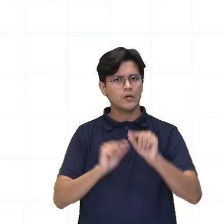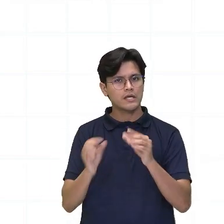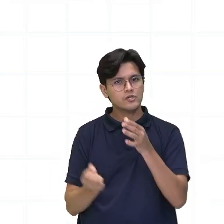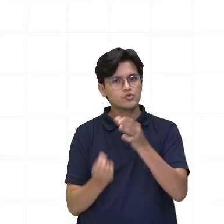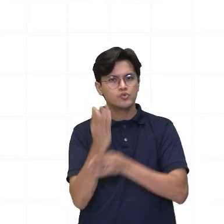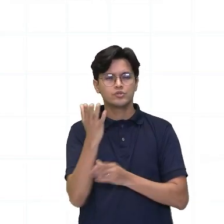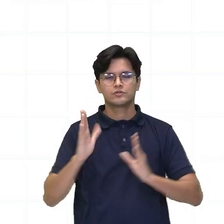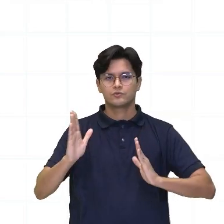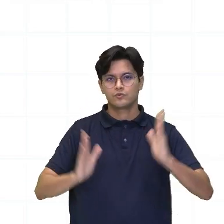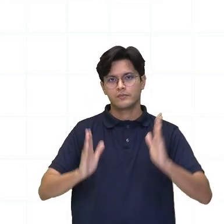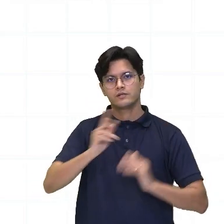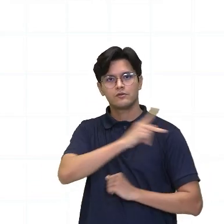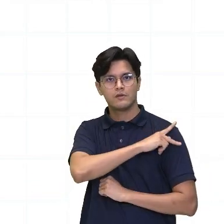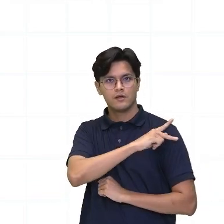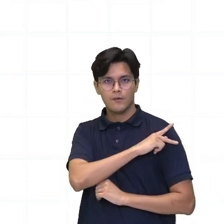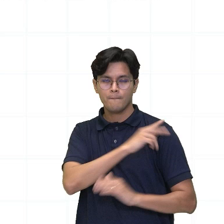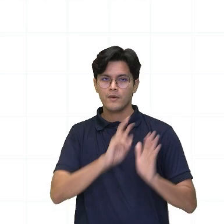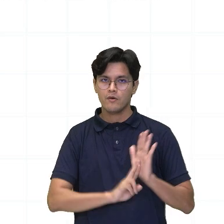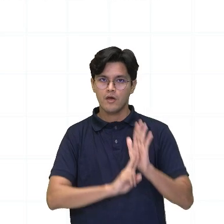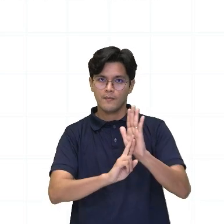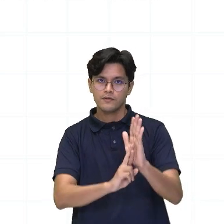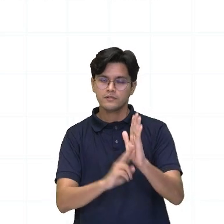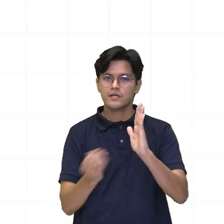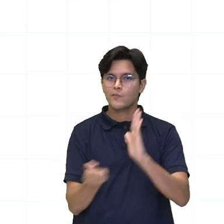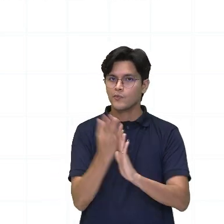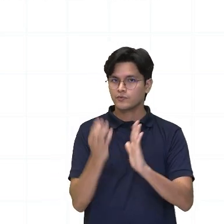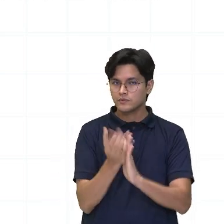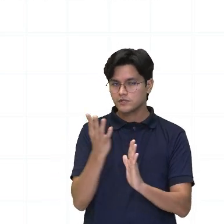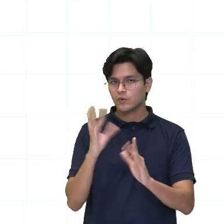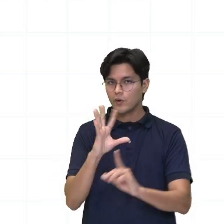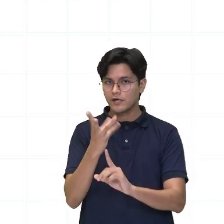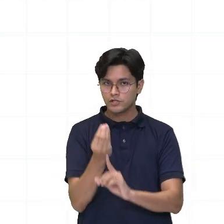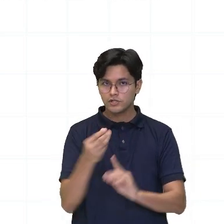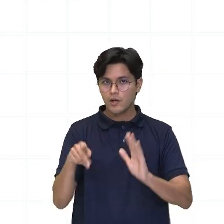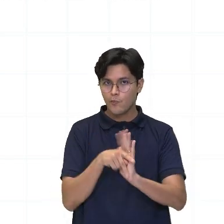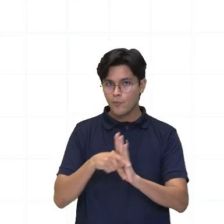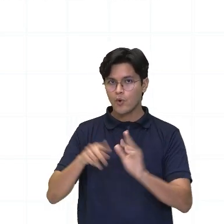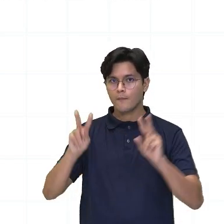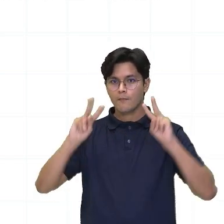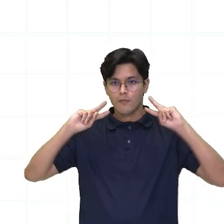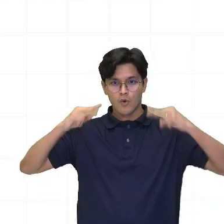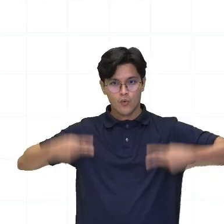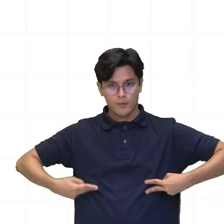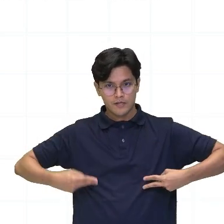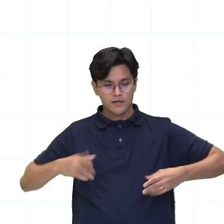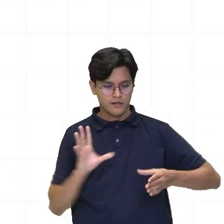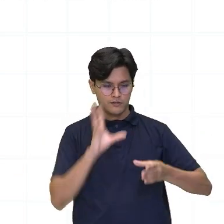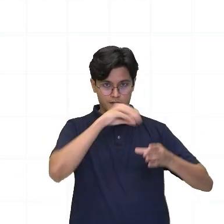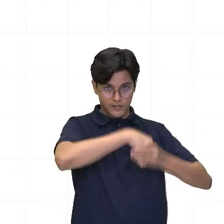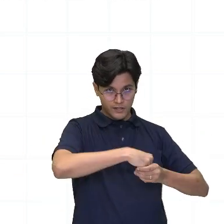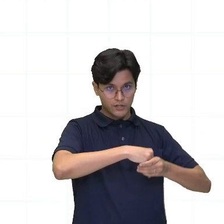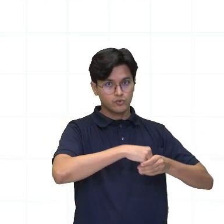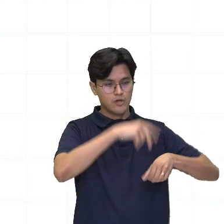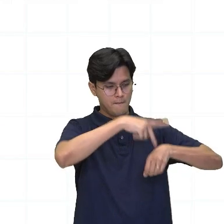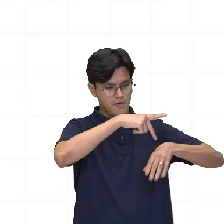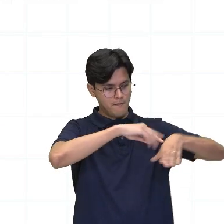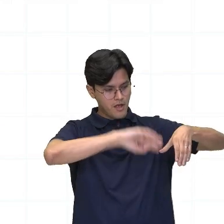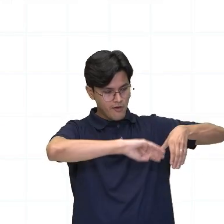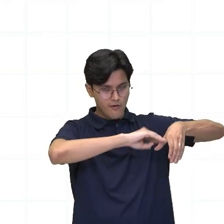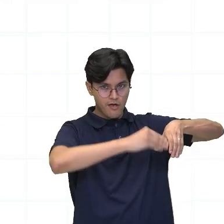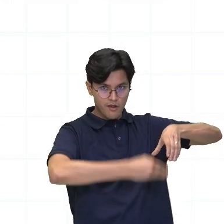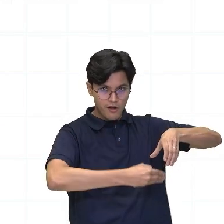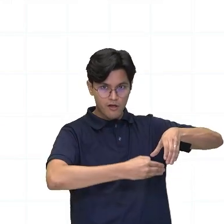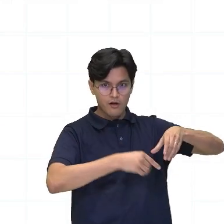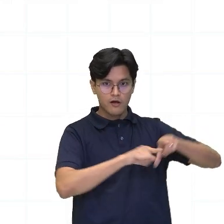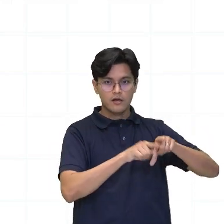e representa as produções artísticas da humanidade, feita em cavernas e objetos domésticos. As